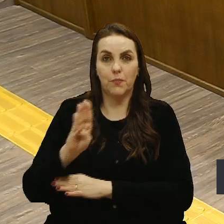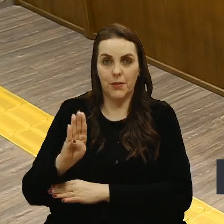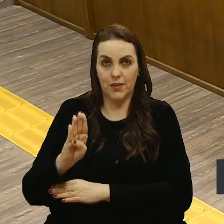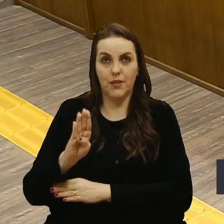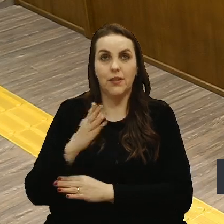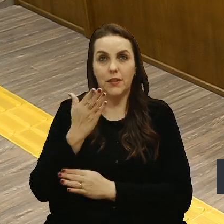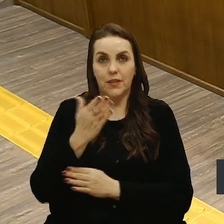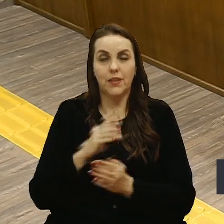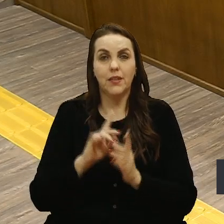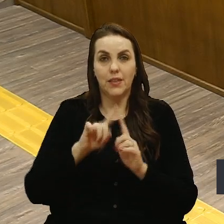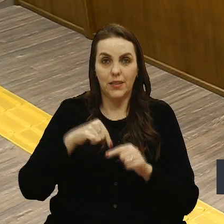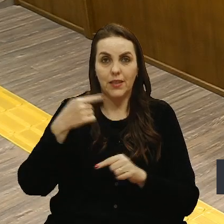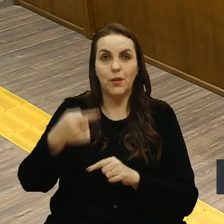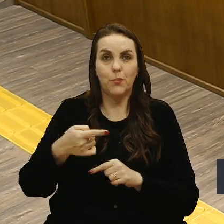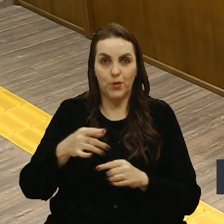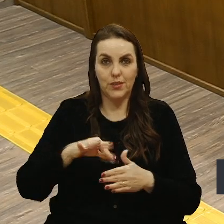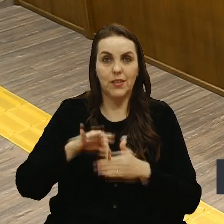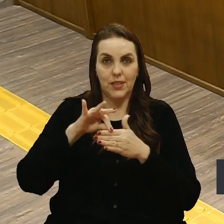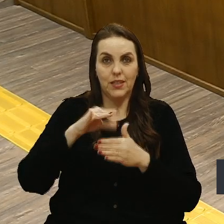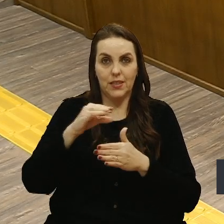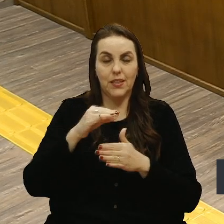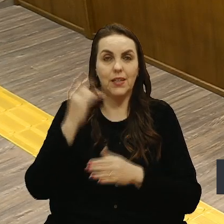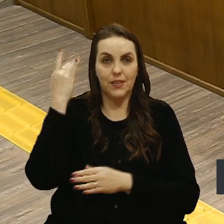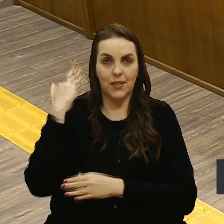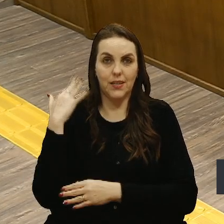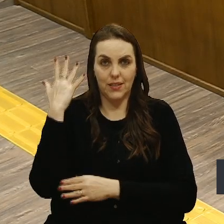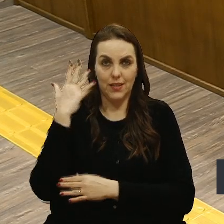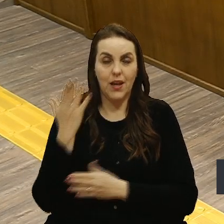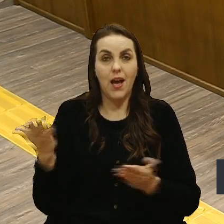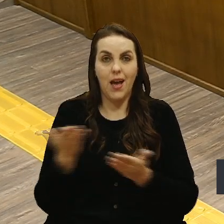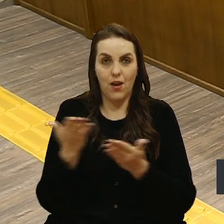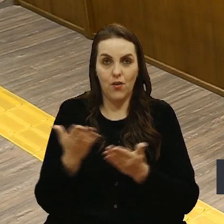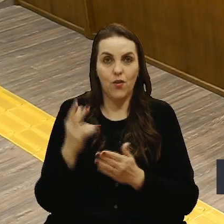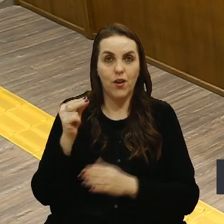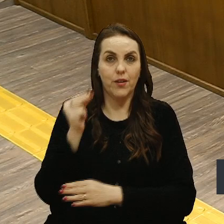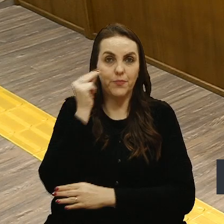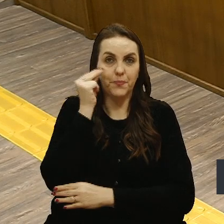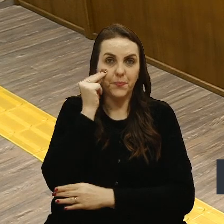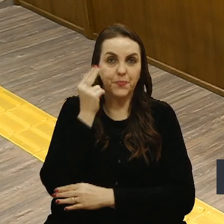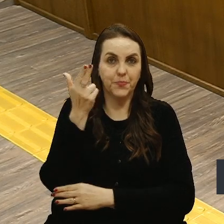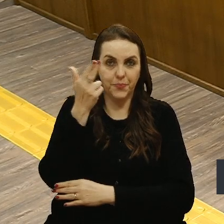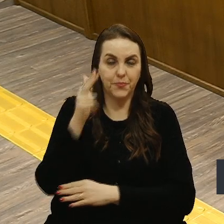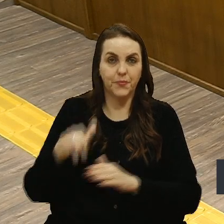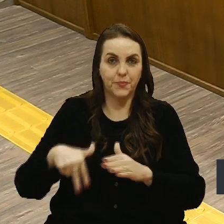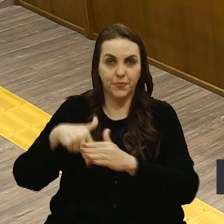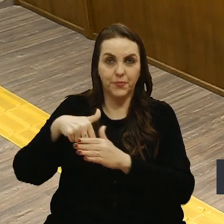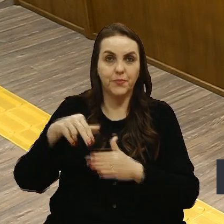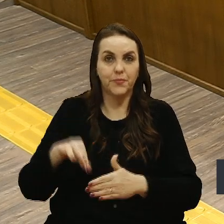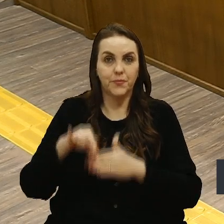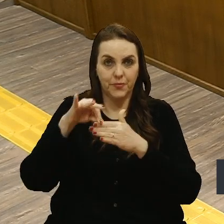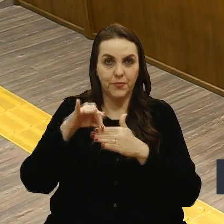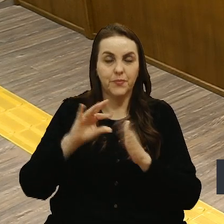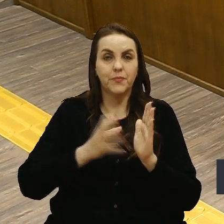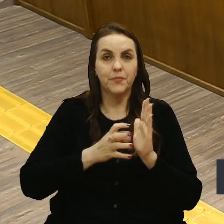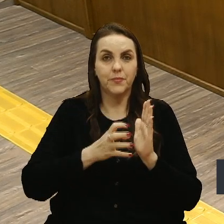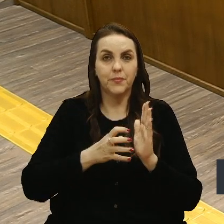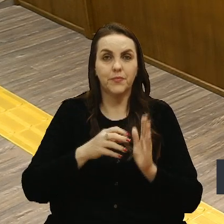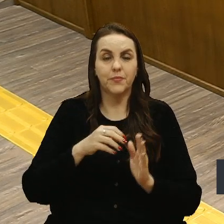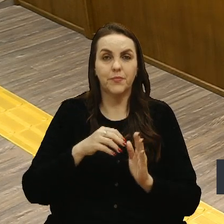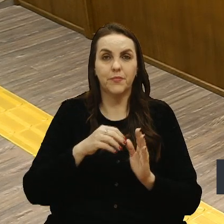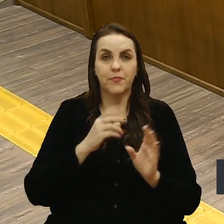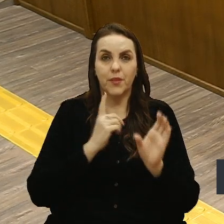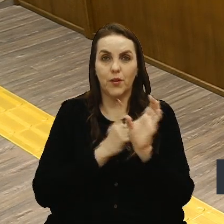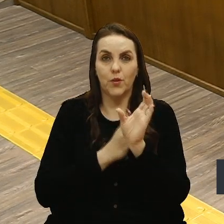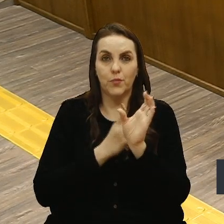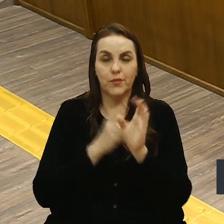É a sua declaração, Esse vereadora Daiane. Com a palavra, o vereador Cláudio Liubardi, em declaração de líder da bancada do Partido Comunista do